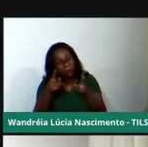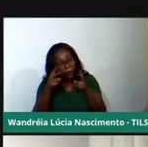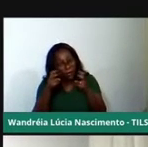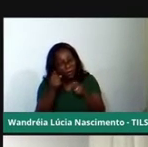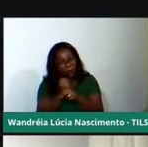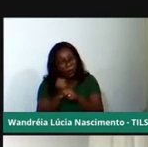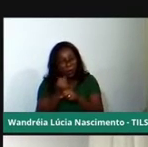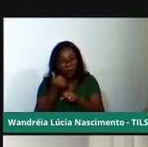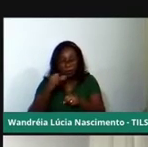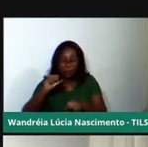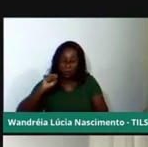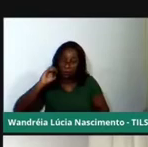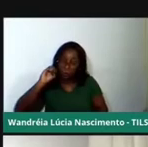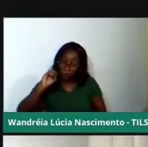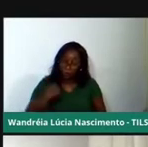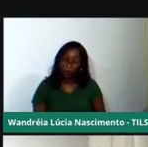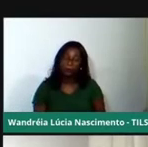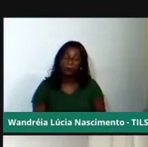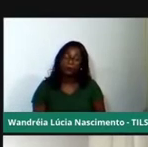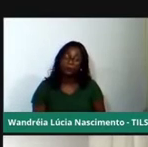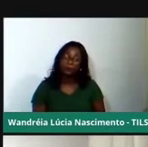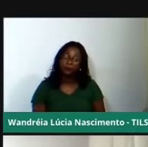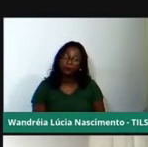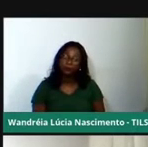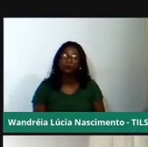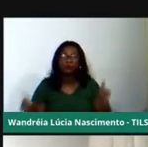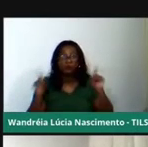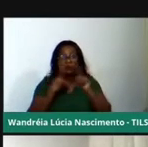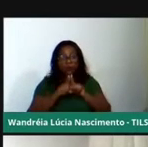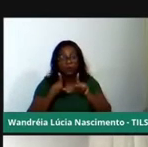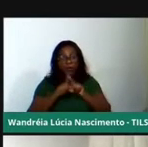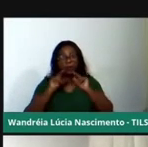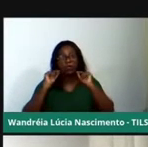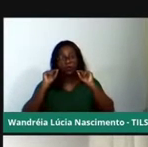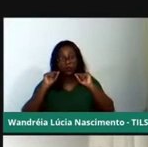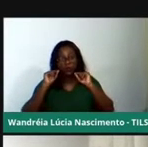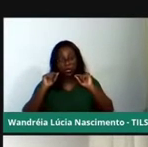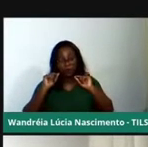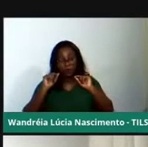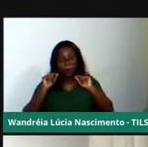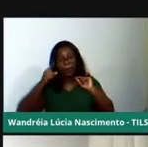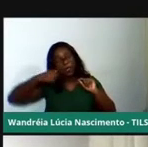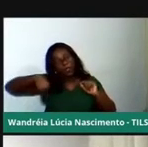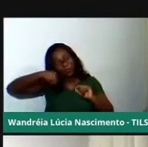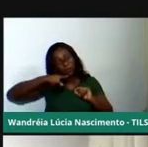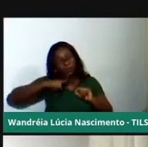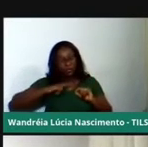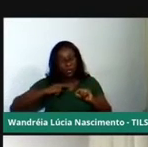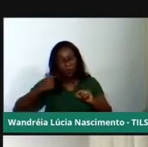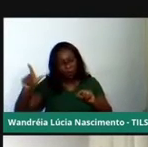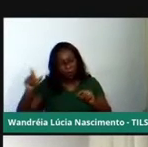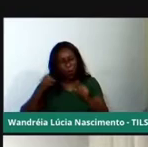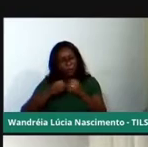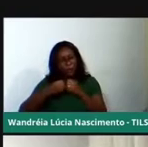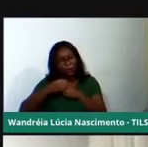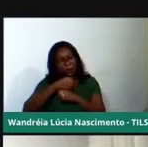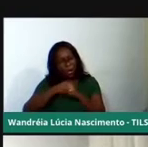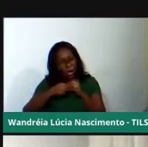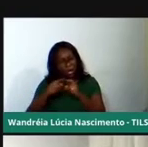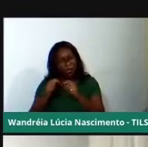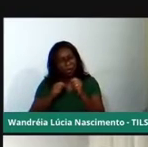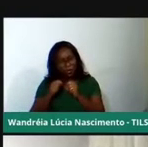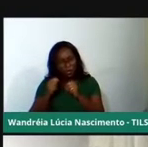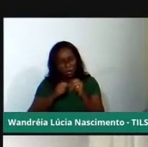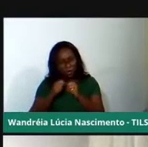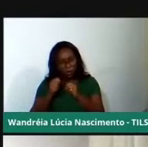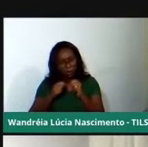80. Por outro lado, nós temos outras moléculas que regulam a tonicidade. Nesse caso,